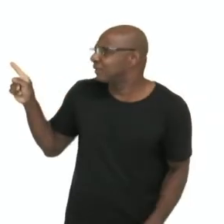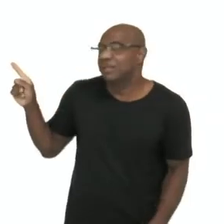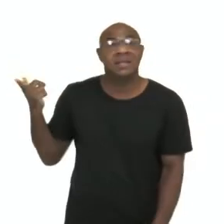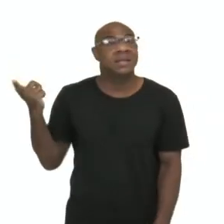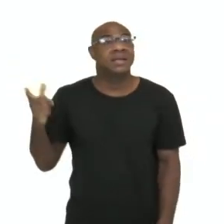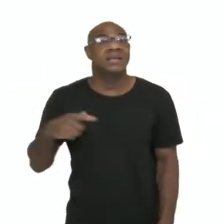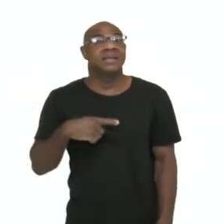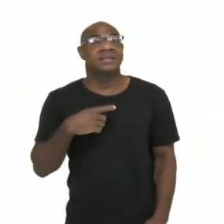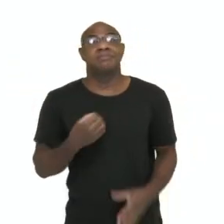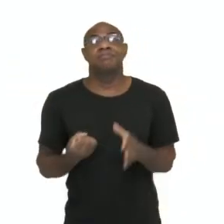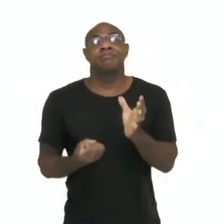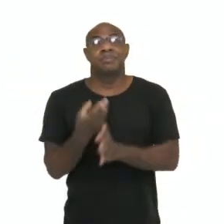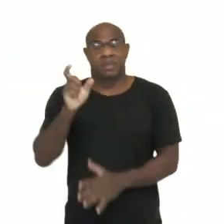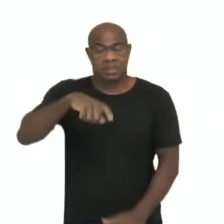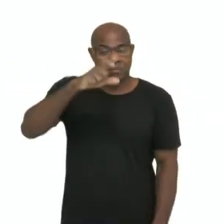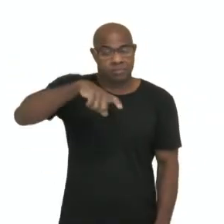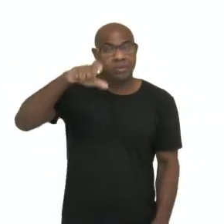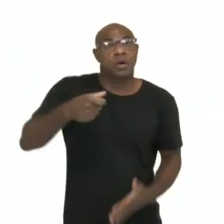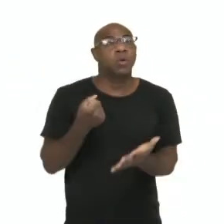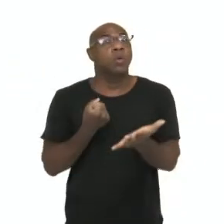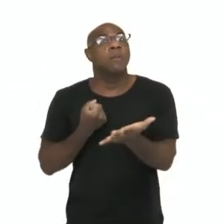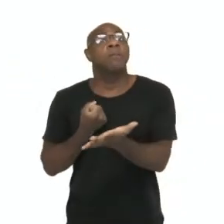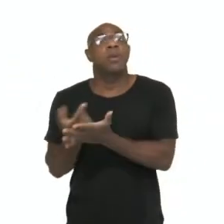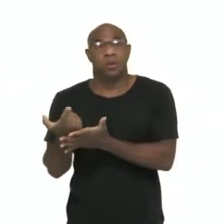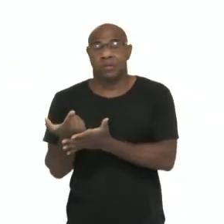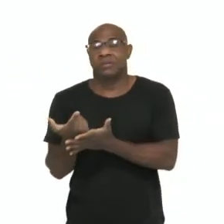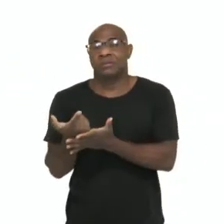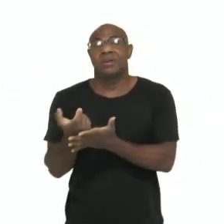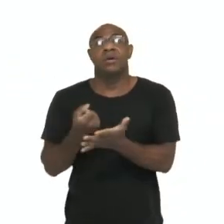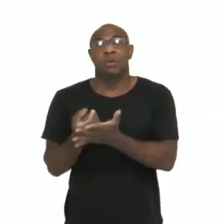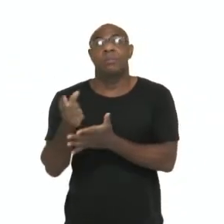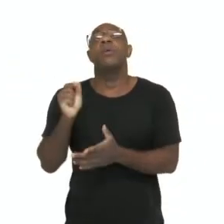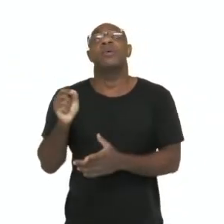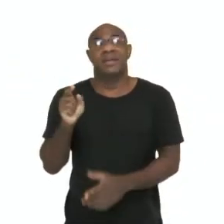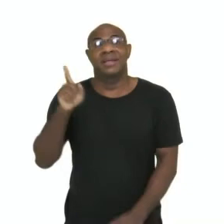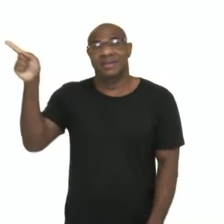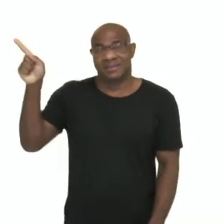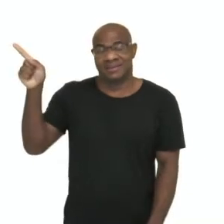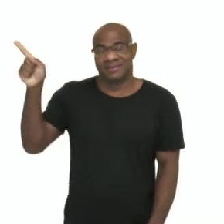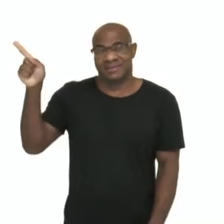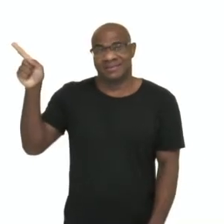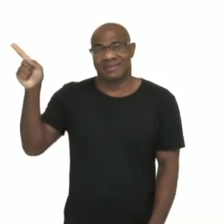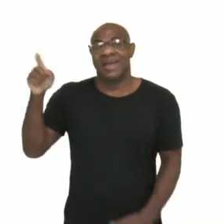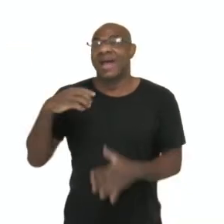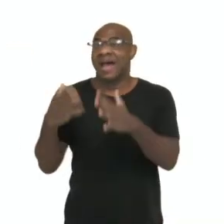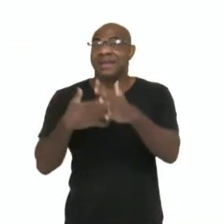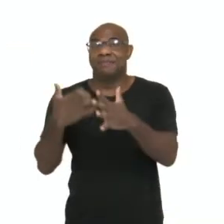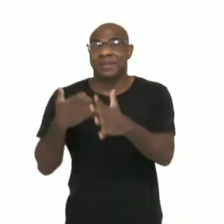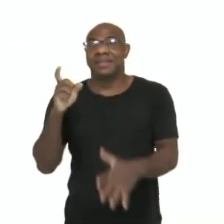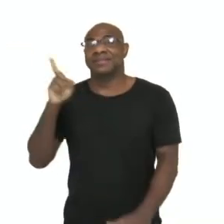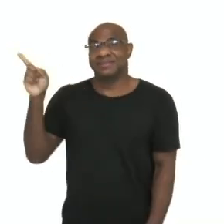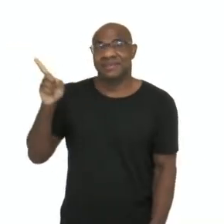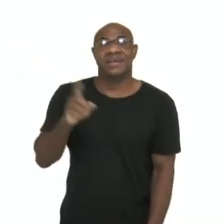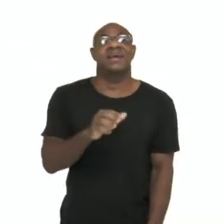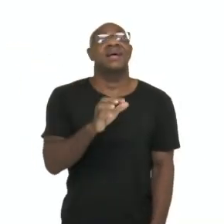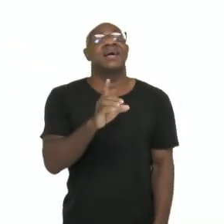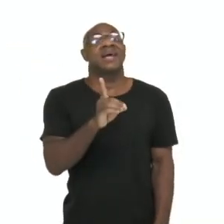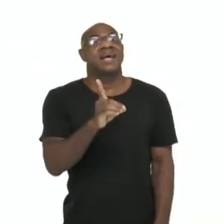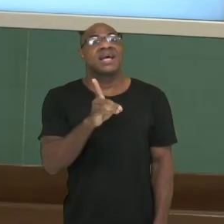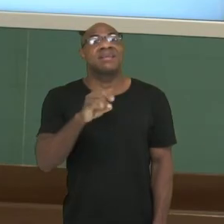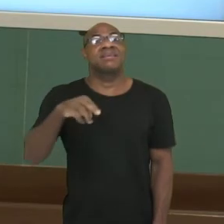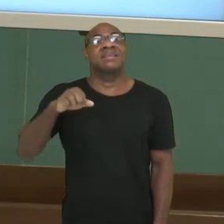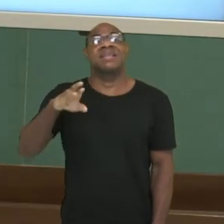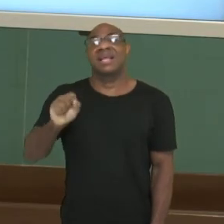cartões no Brasil, comprou dos Estados Unidos a franquia do Diners Club, propondo sociedade no cartão com o